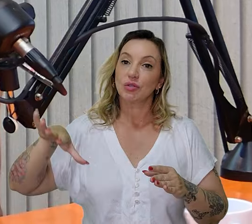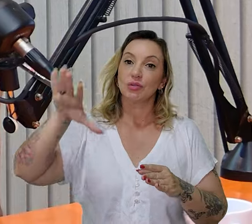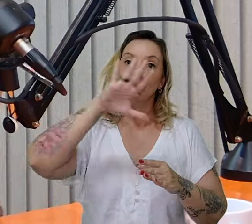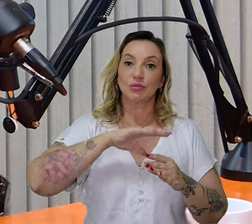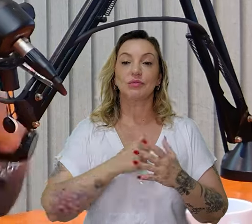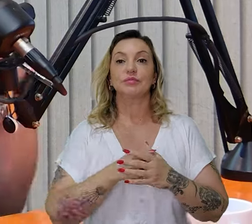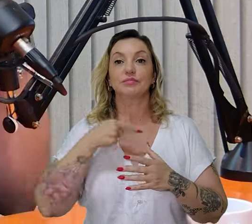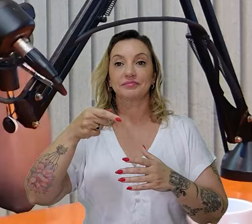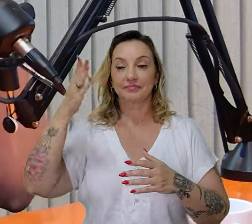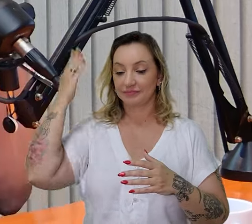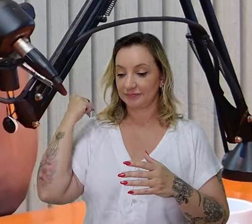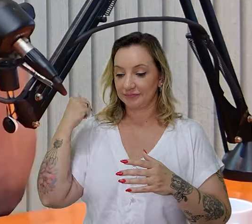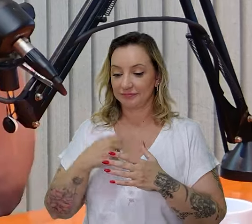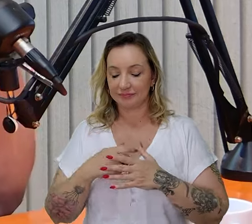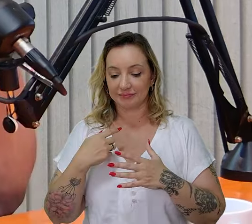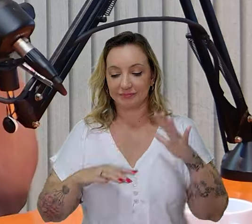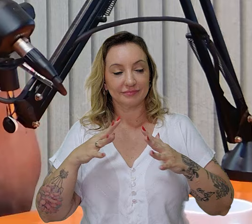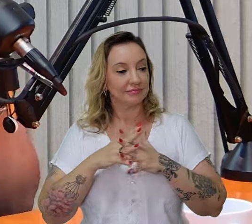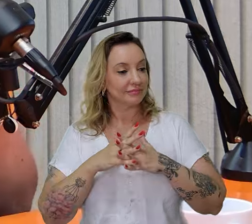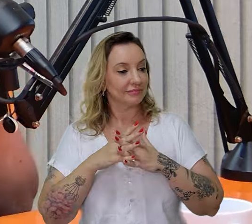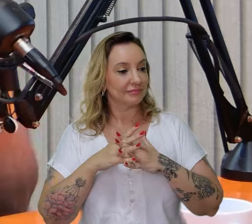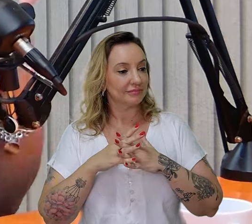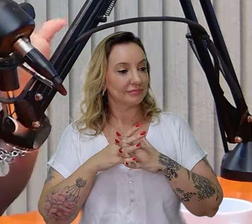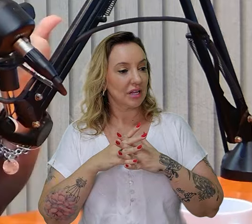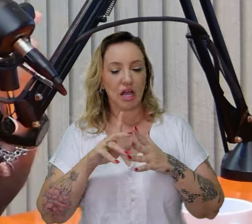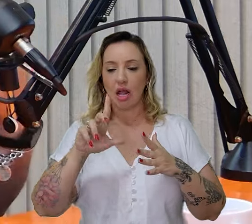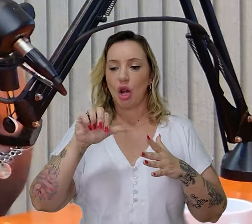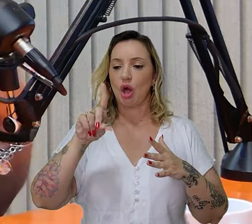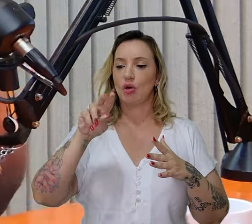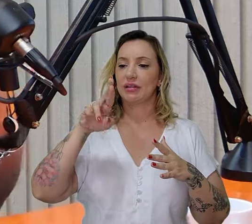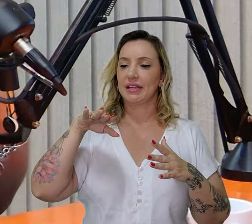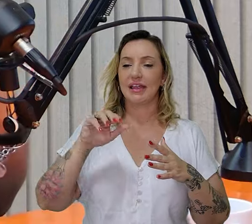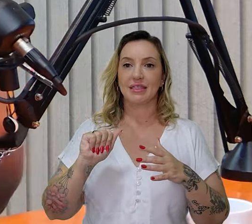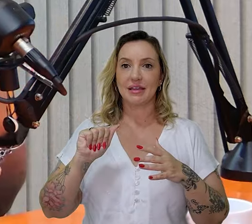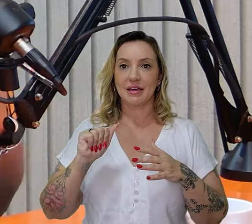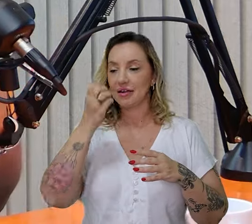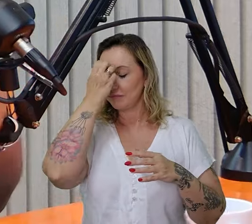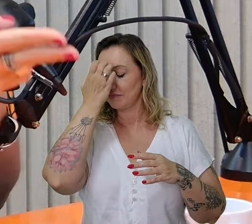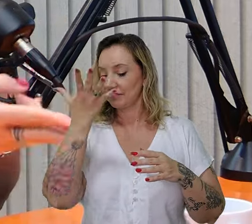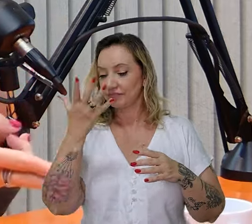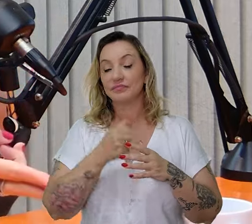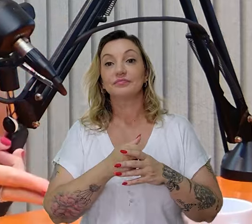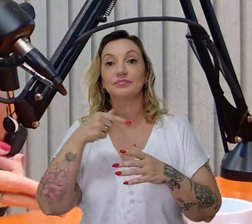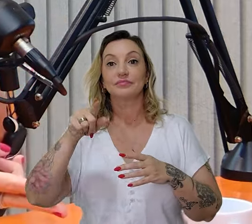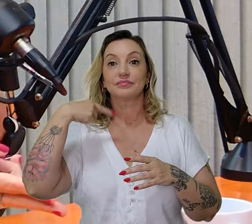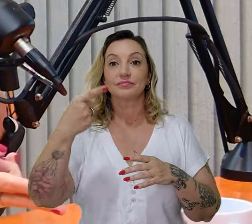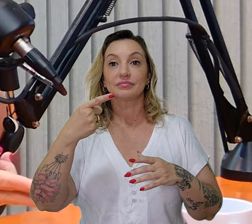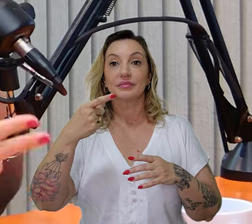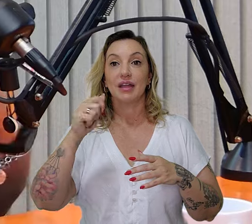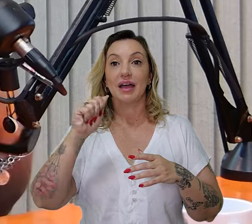eu até confundo onde eu tava eu tava em Londrina e nem me lembro mais eu sei que semana que vem tô em Aracaju depois tô em São Luís do